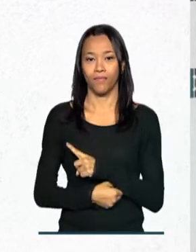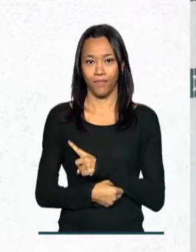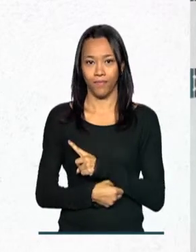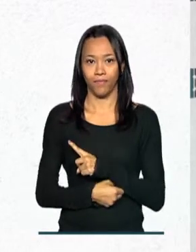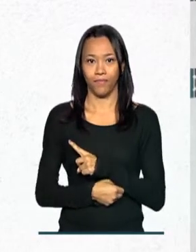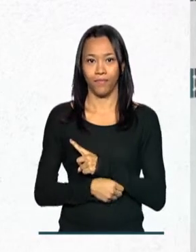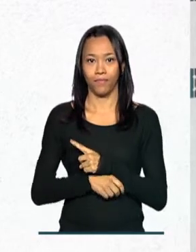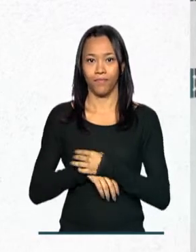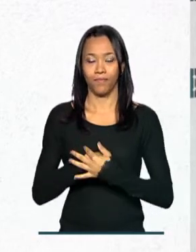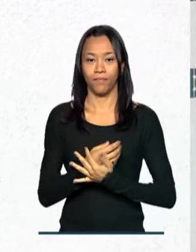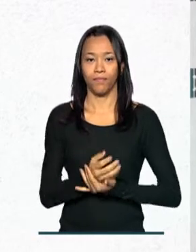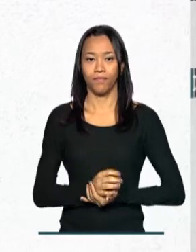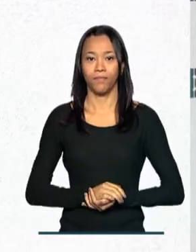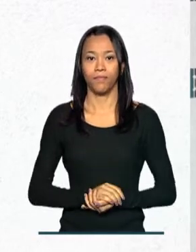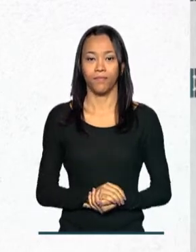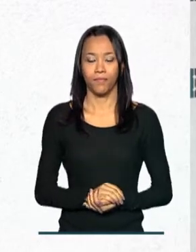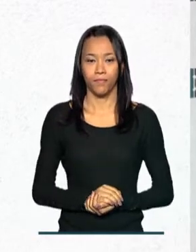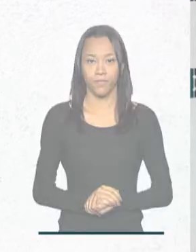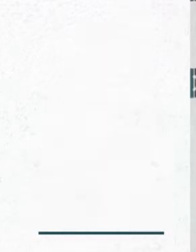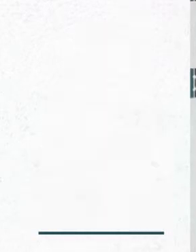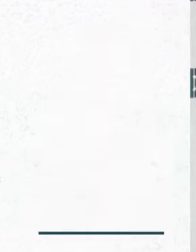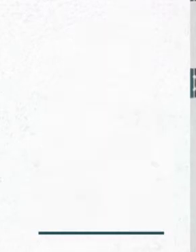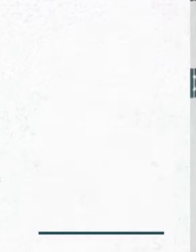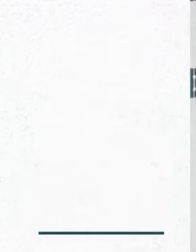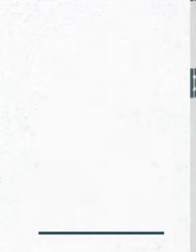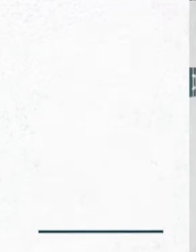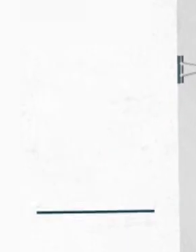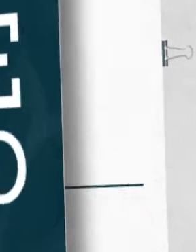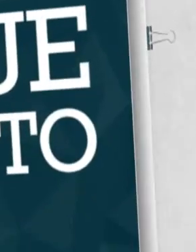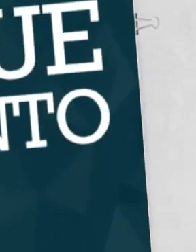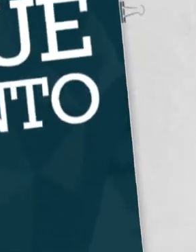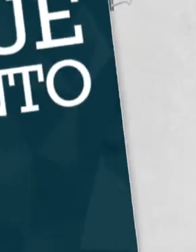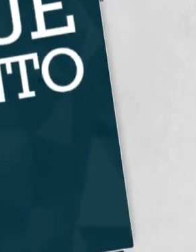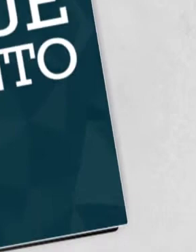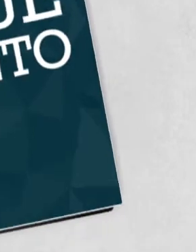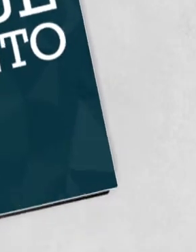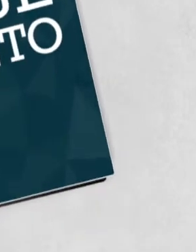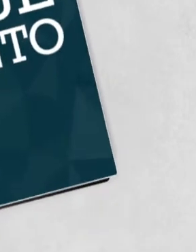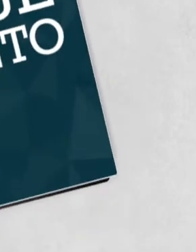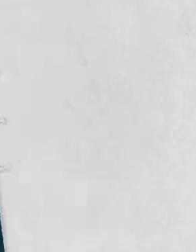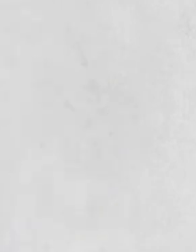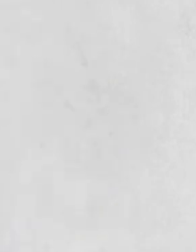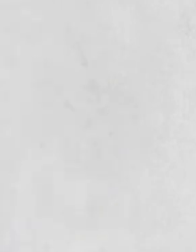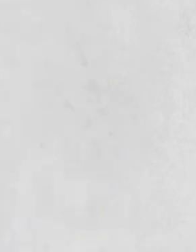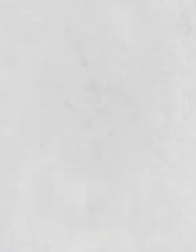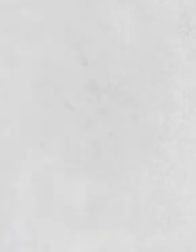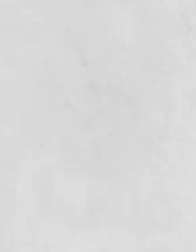www.ans.gov.br.